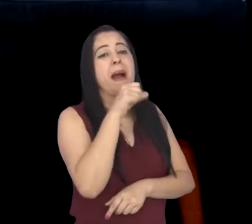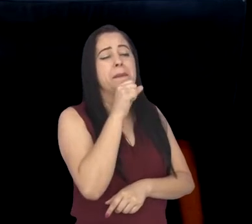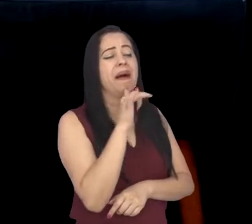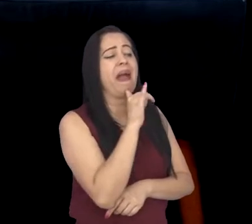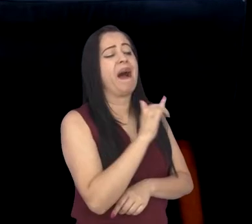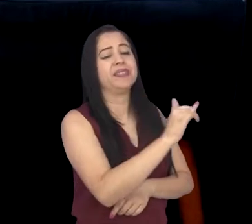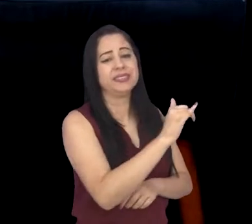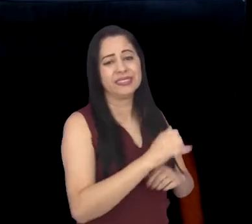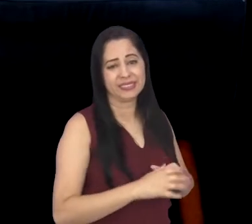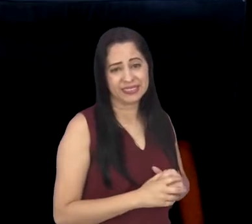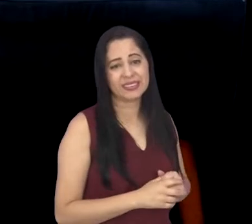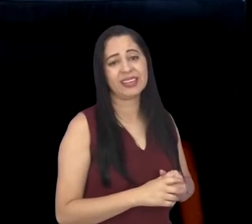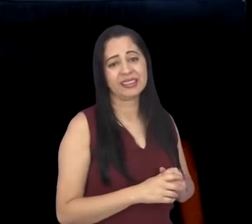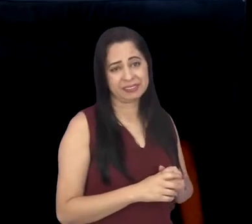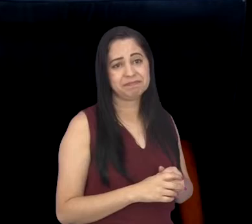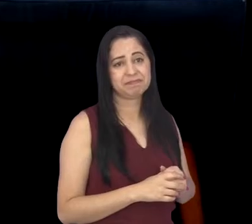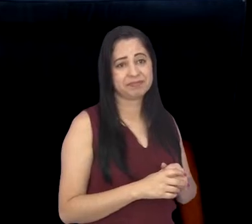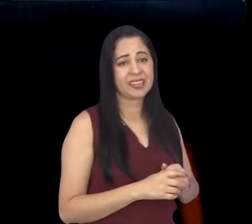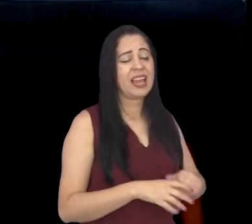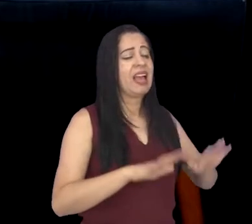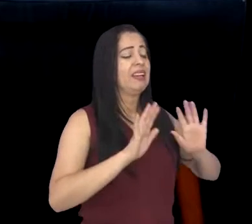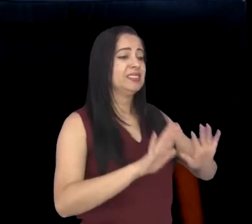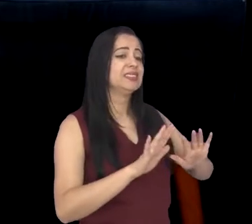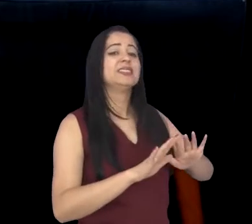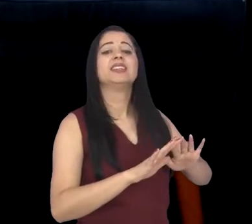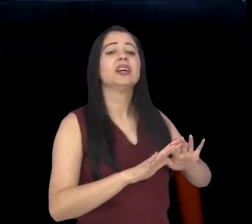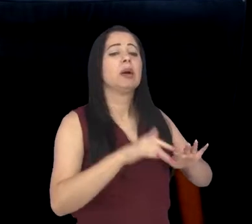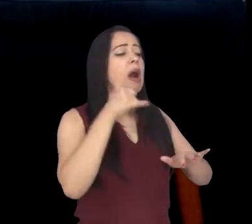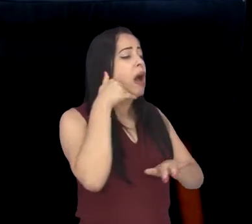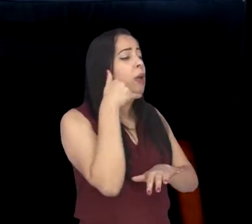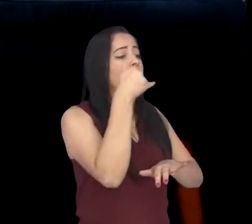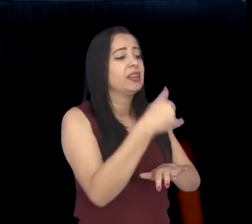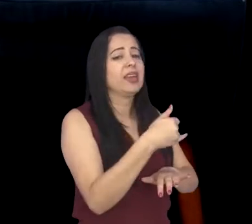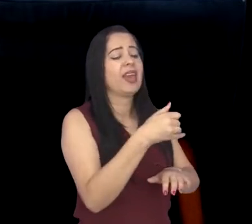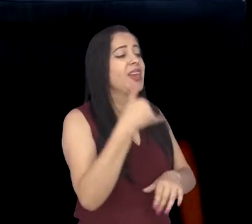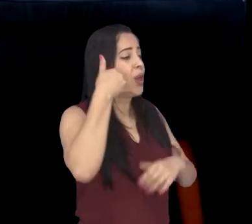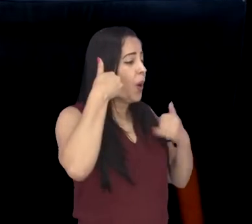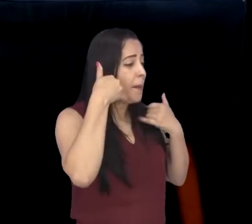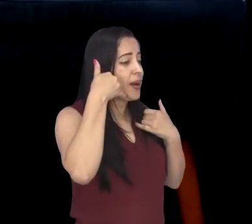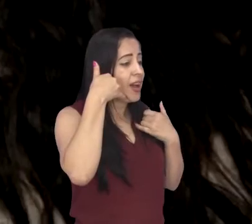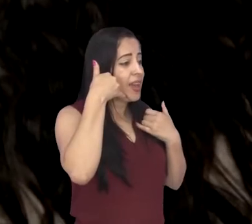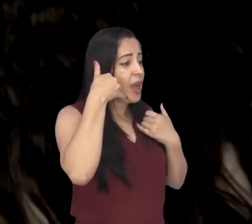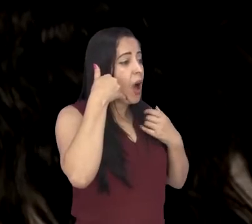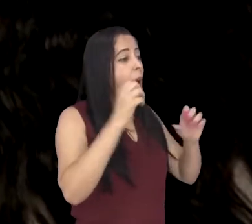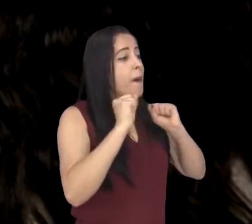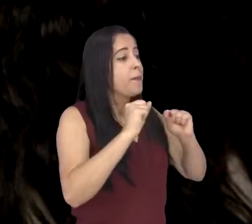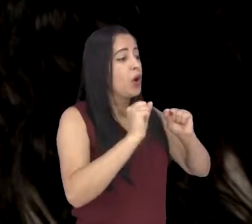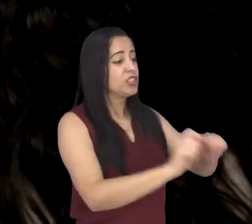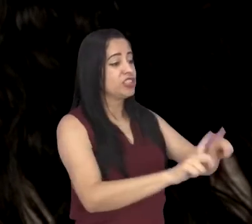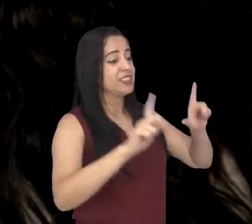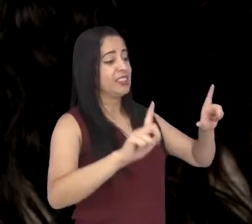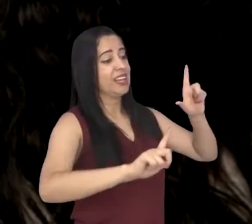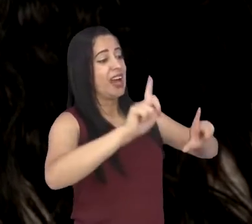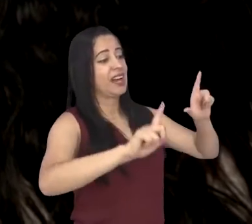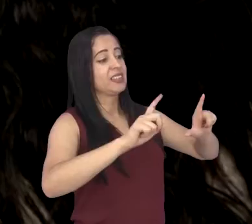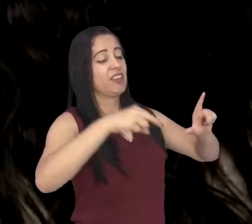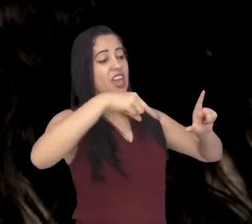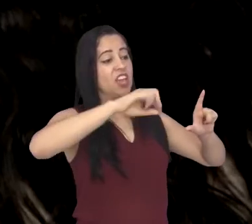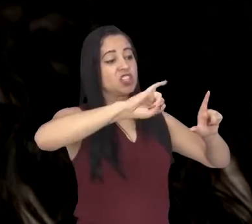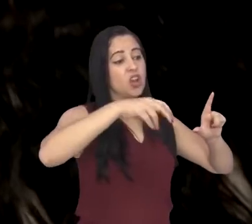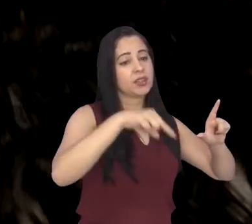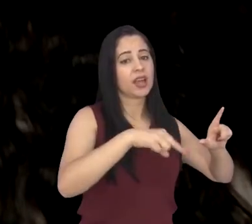que pagar. A telefonista Isabel era minha amiga, ela fez o interurbano para mim. Mãe, liga Jornal Nacional. Minha mãe falava, eu não gosto, só tem